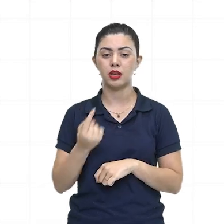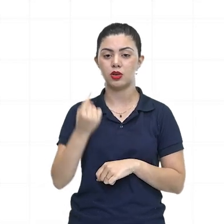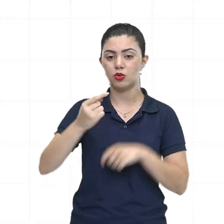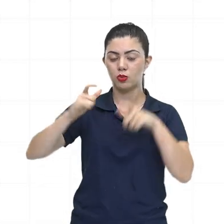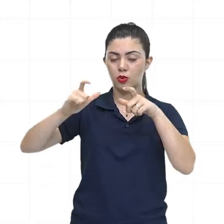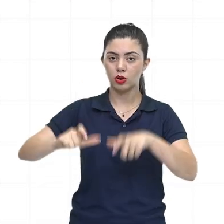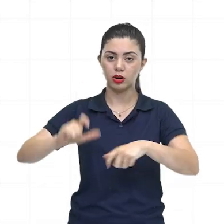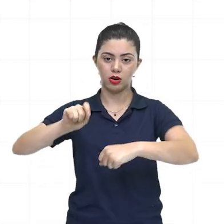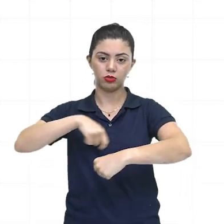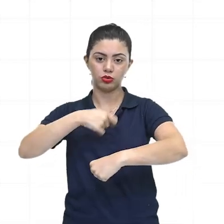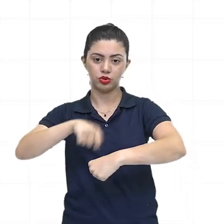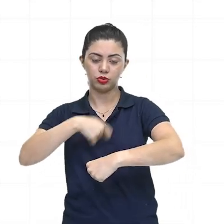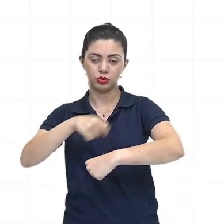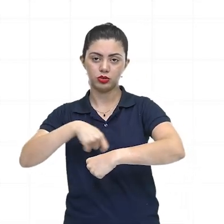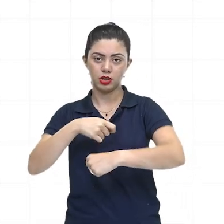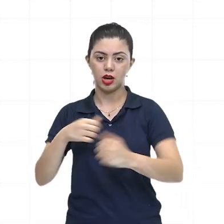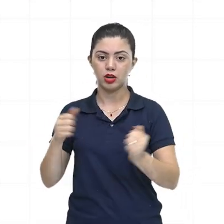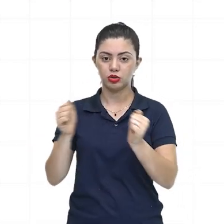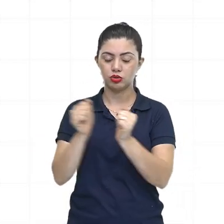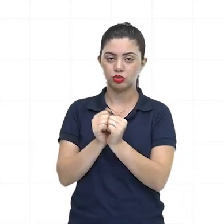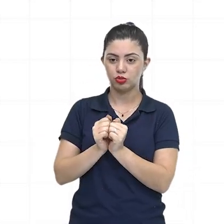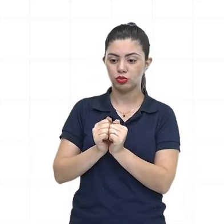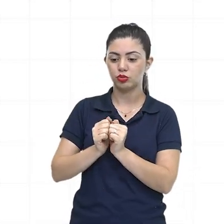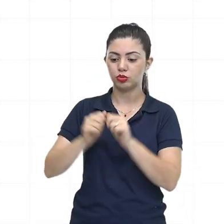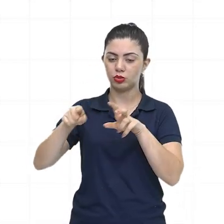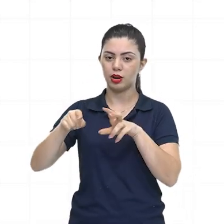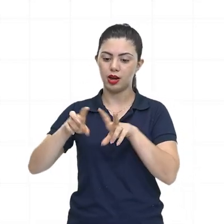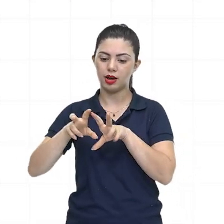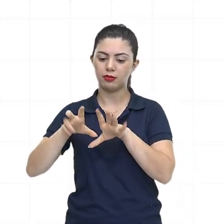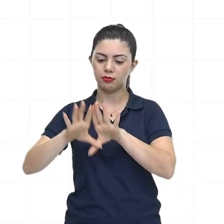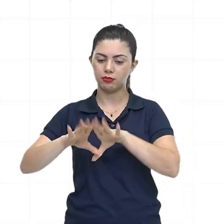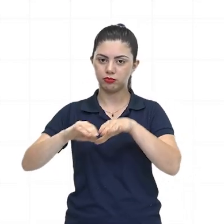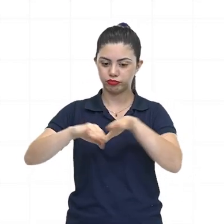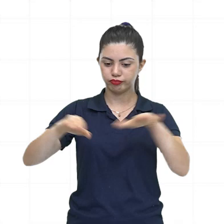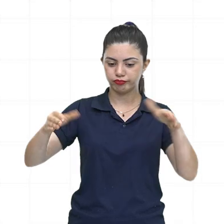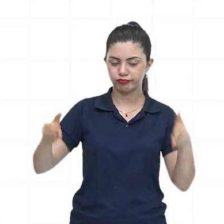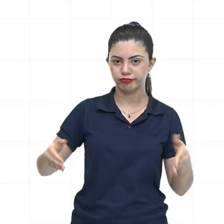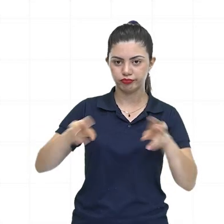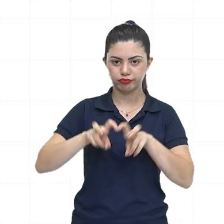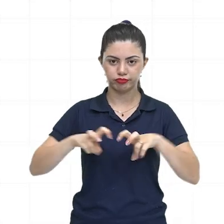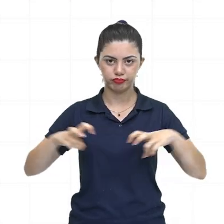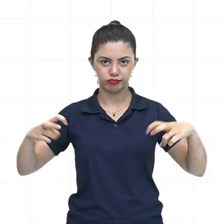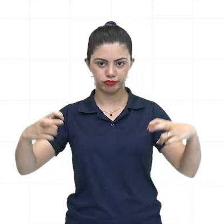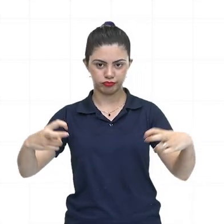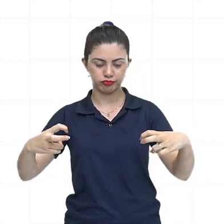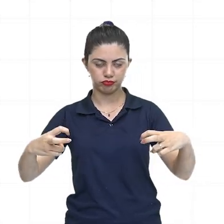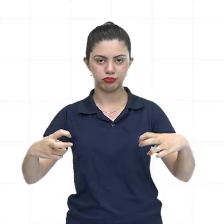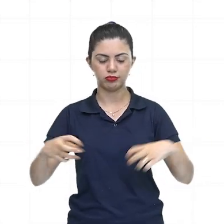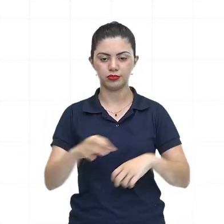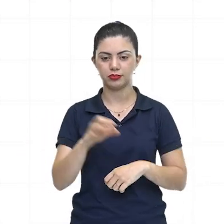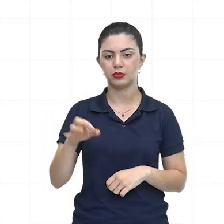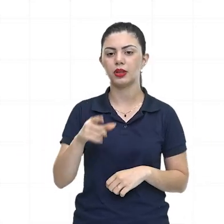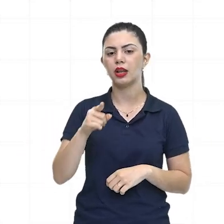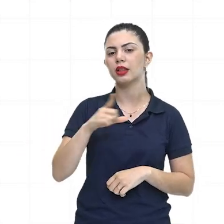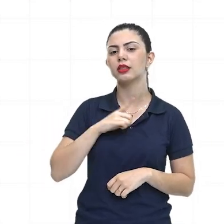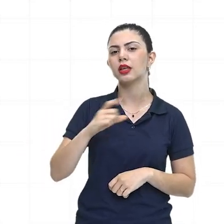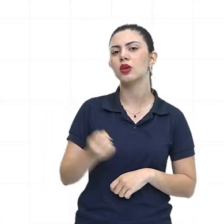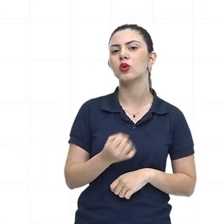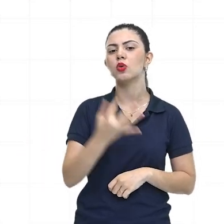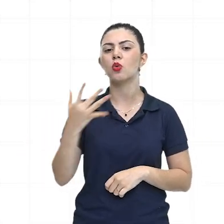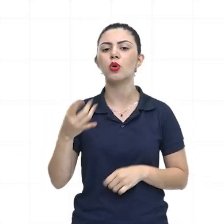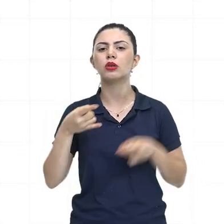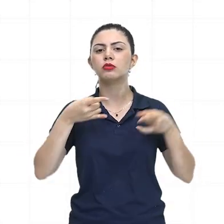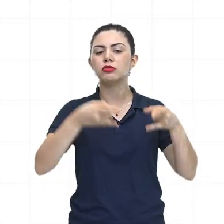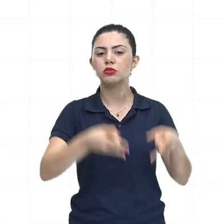Ó, a cozinha com a sala de jantar. Aqui tem a sala da TV, certo? E ela vai possuir quantos quartos? Aqui tem um